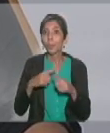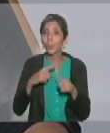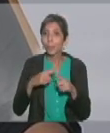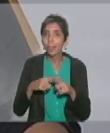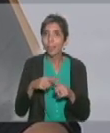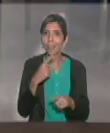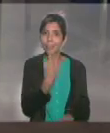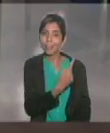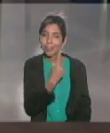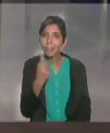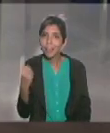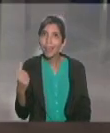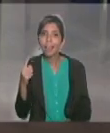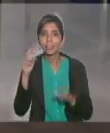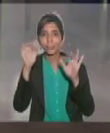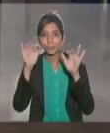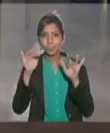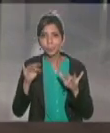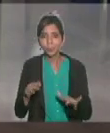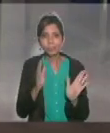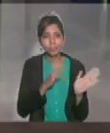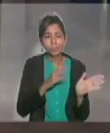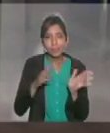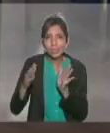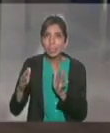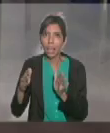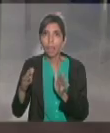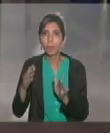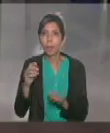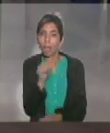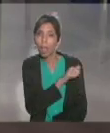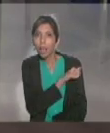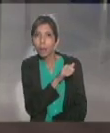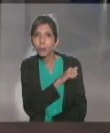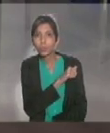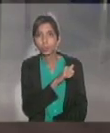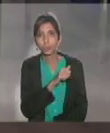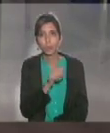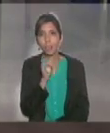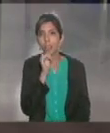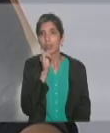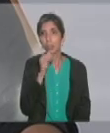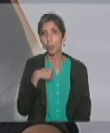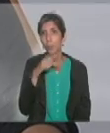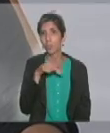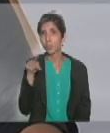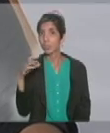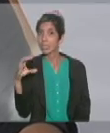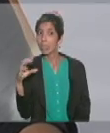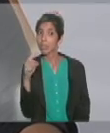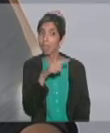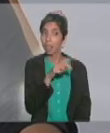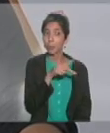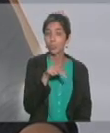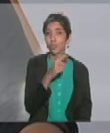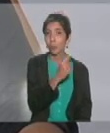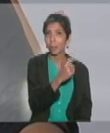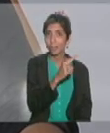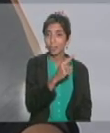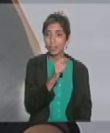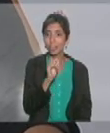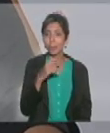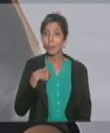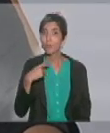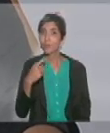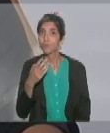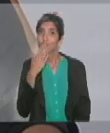mentor. É programado nas trilhas, então, por como se fosse exemplo, uma etapa que os alunos têm que cumprir. Eu sou professora de ciências, a Juliana de geografia. Se